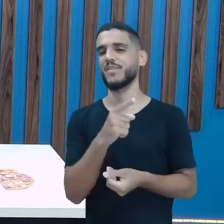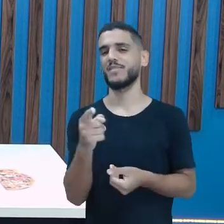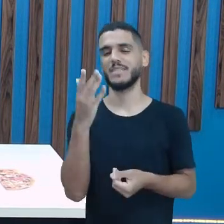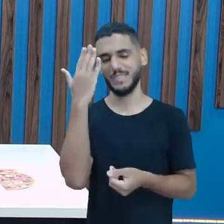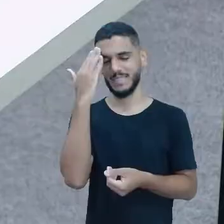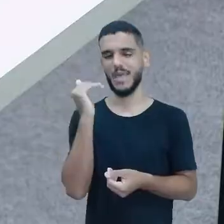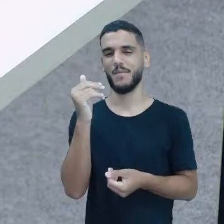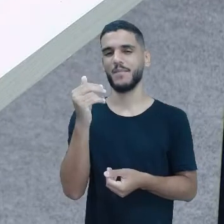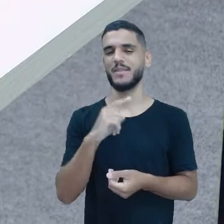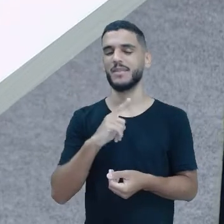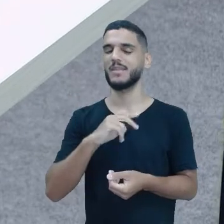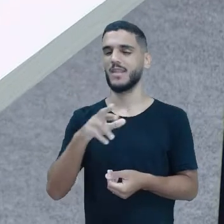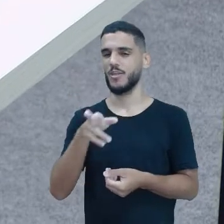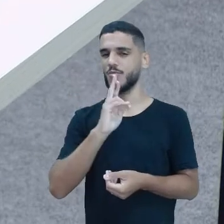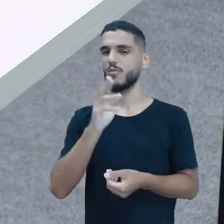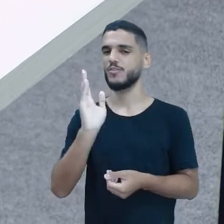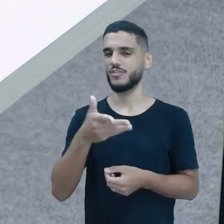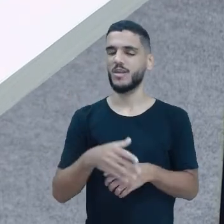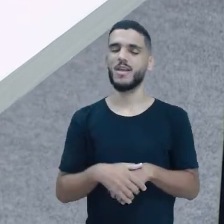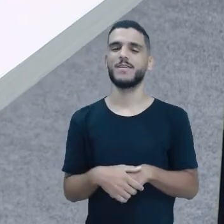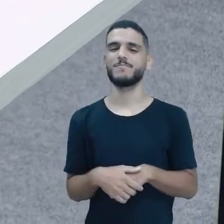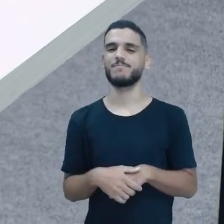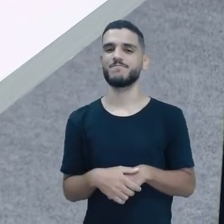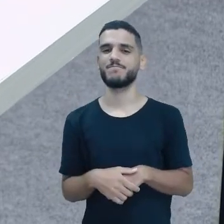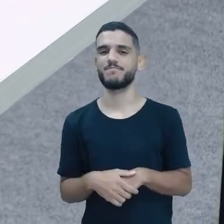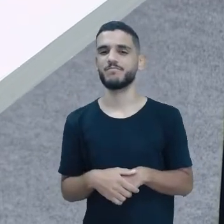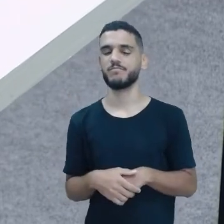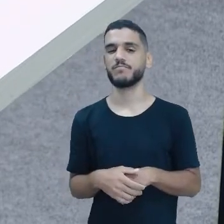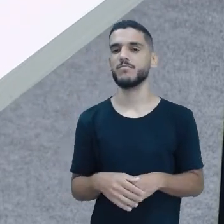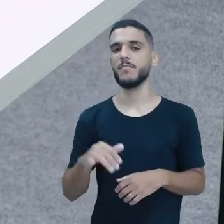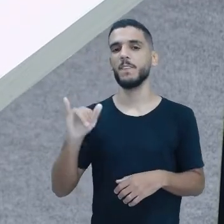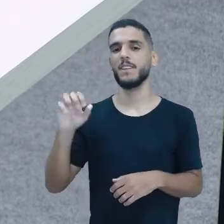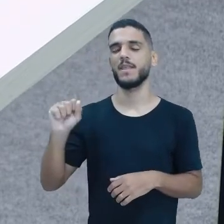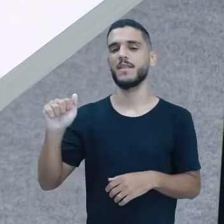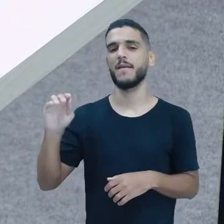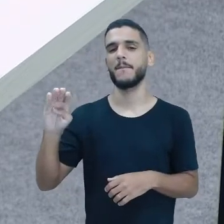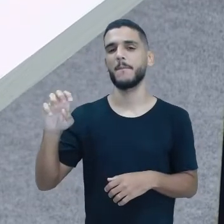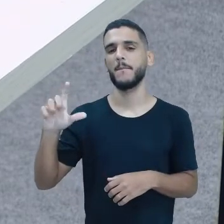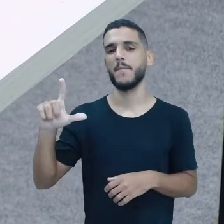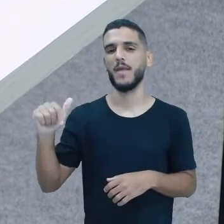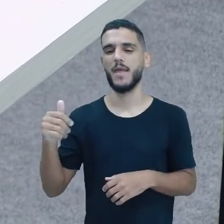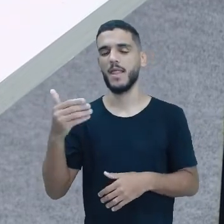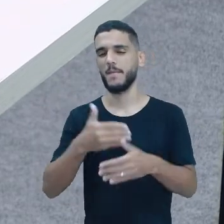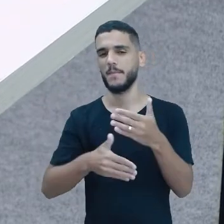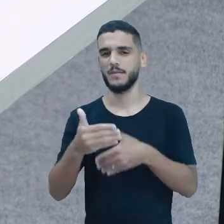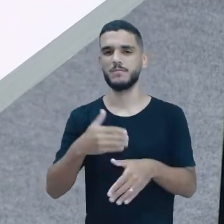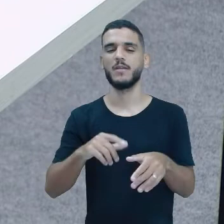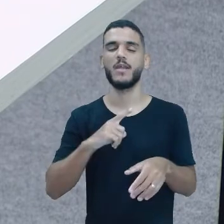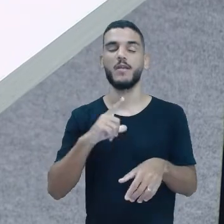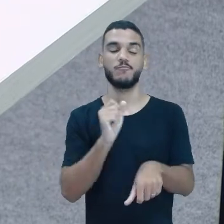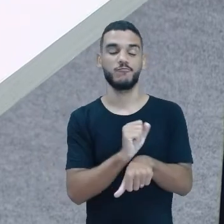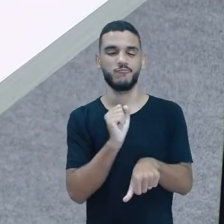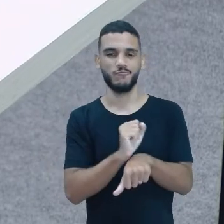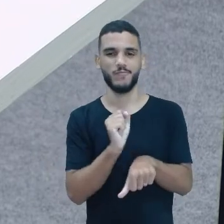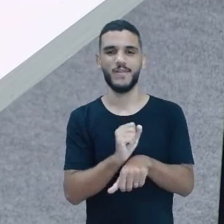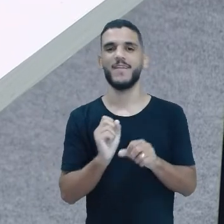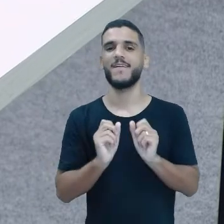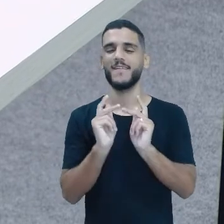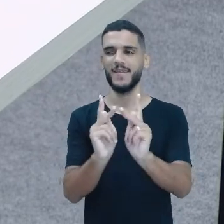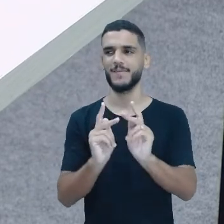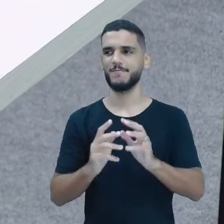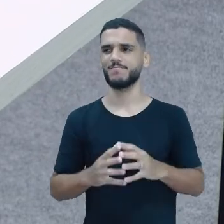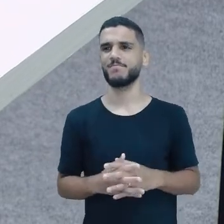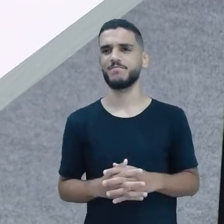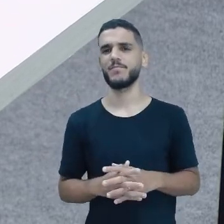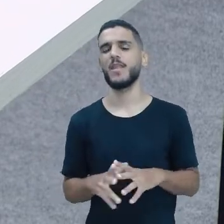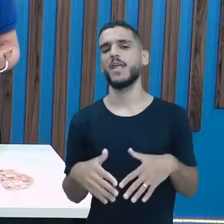dizem? Já temos resposta aí? Isabela já está atenta e participando? Não, ainda não. Estou no aguardo aqui. Então, olha só. Quando a